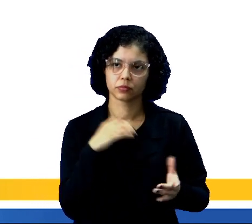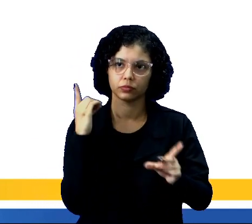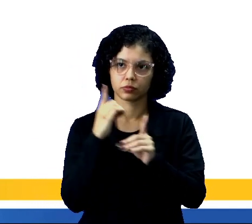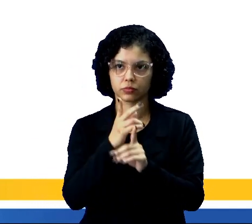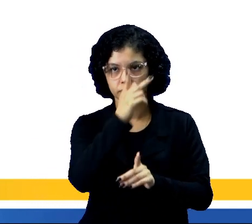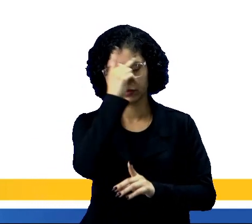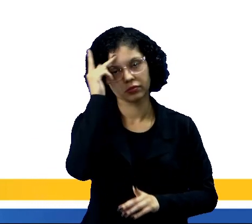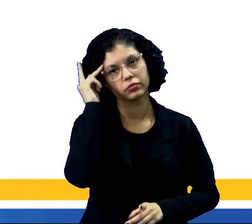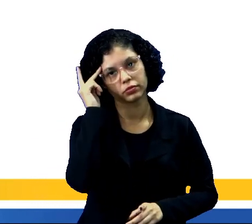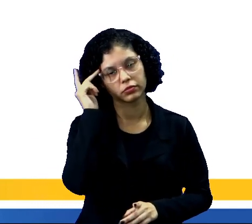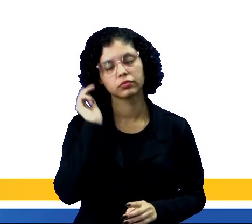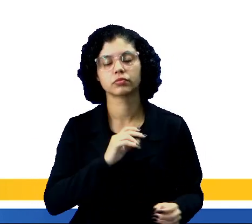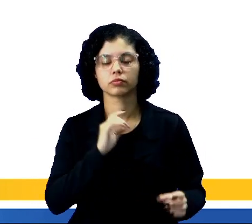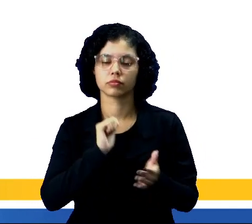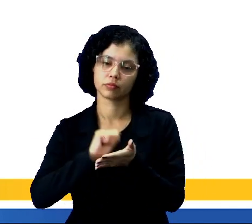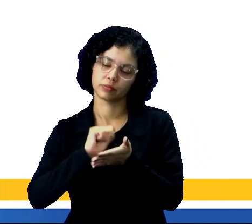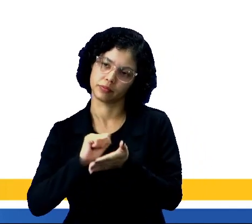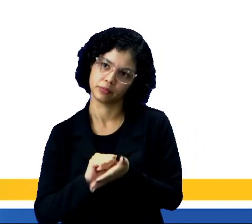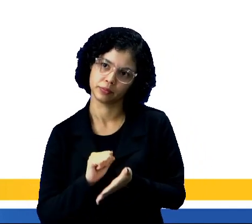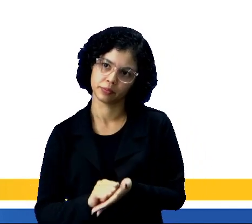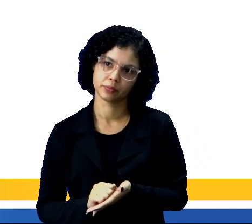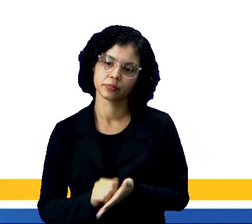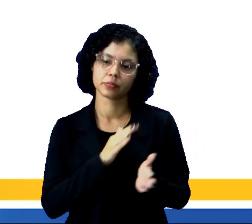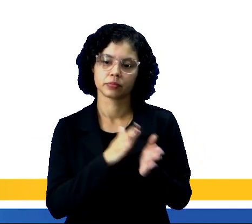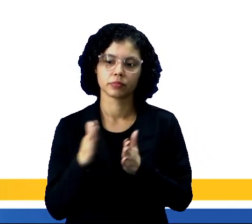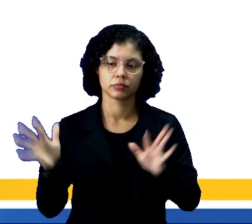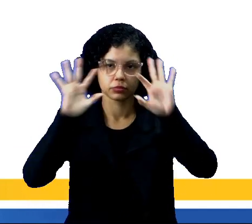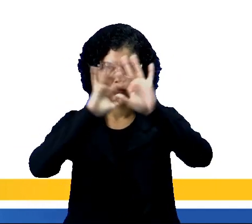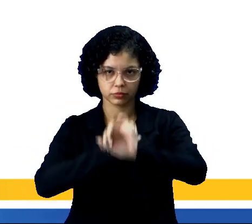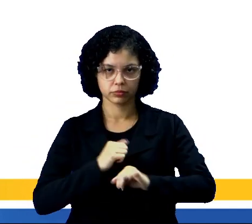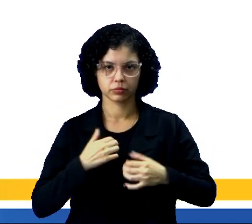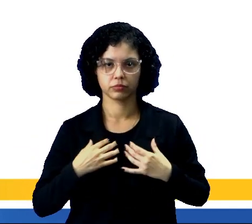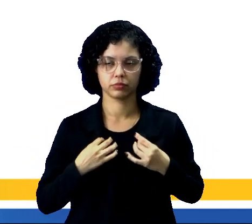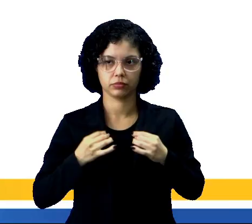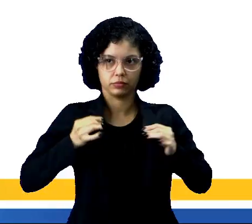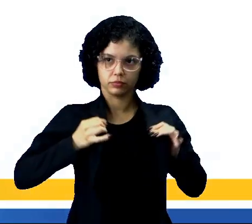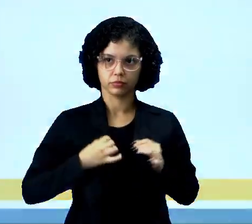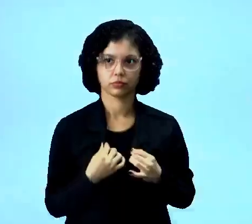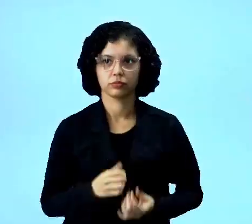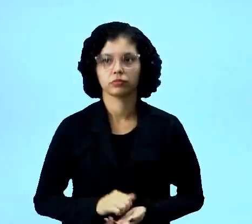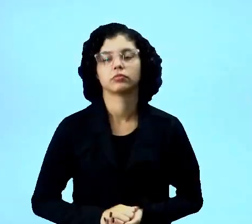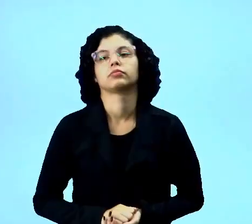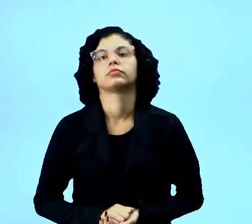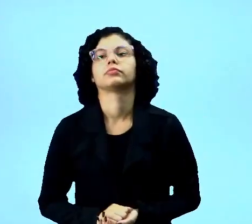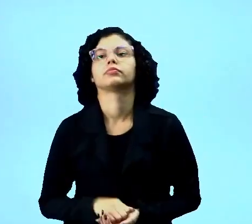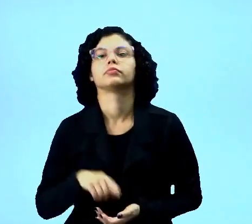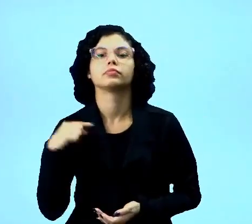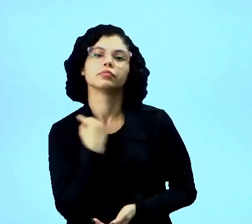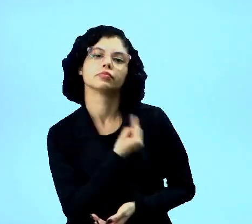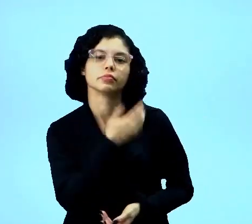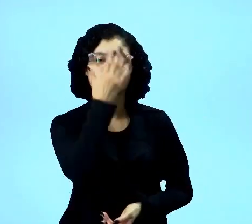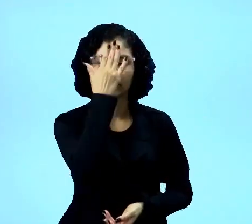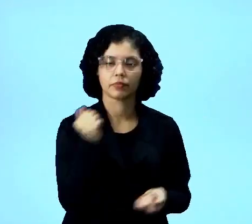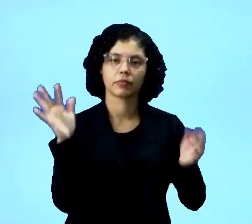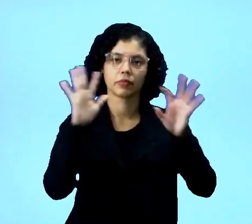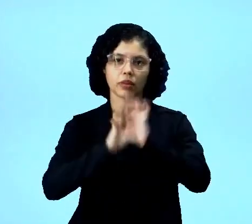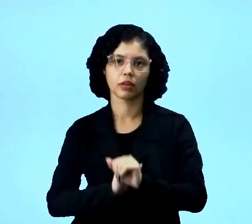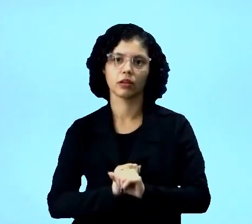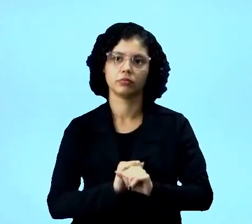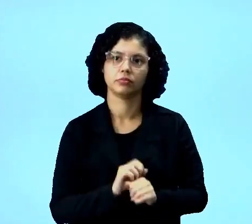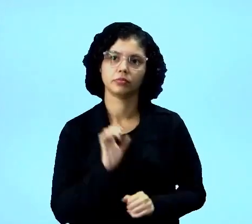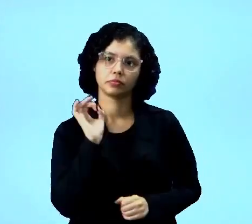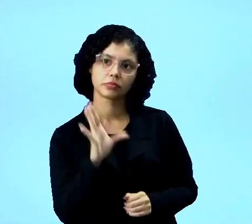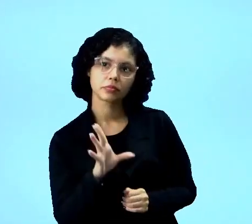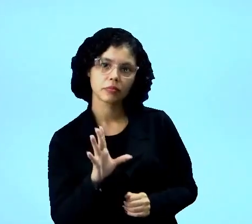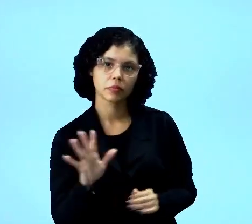essa pessoa, né, Calvin, que descreveu a fase escura da fotossíntese. Então, nós sabemos que a fase escura não